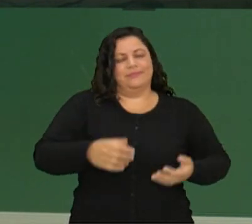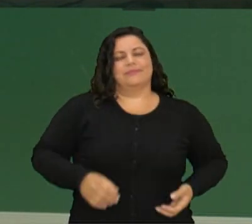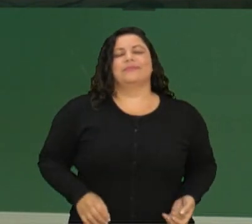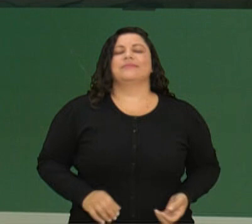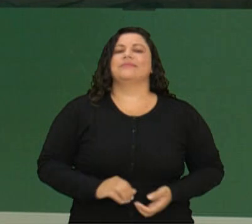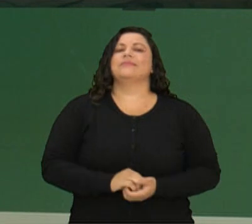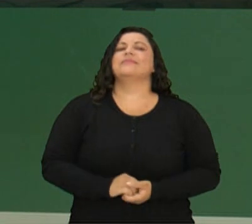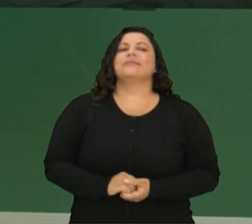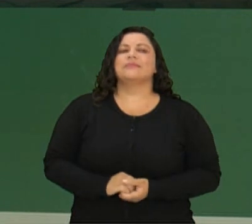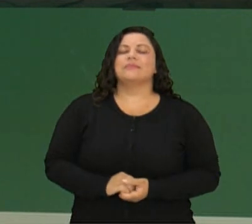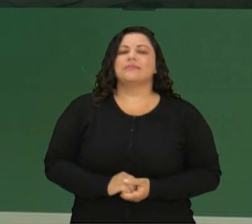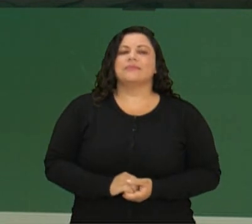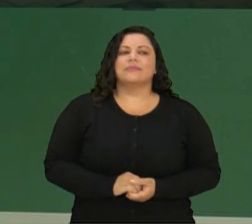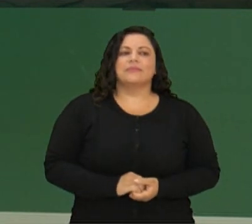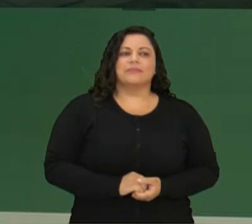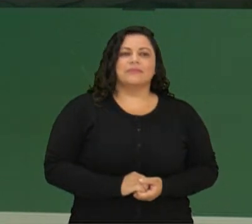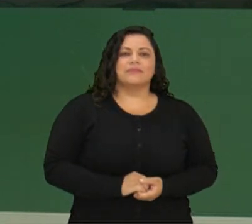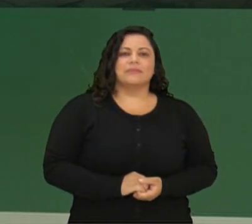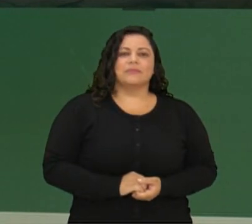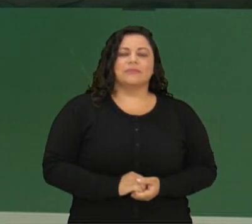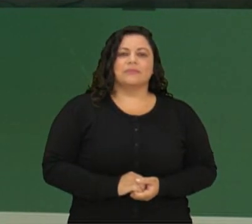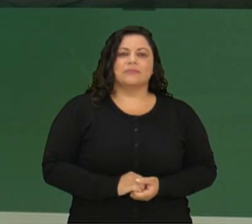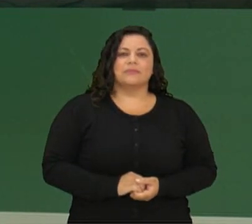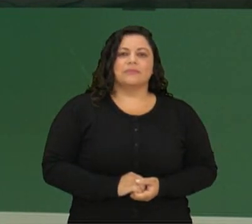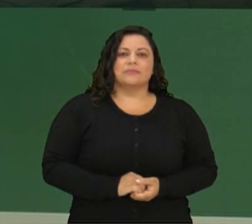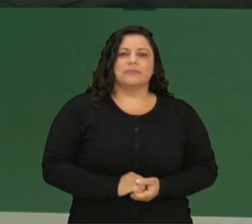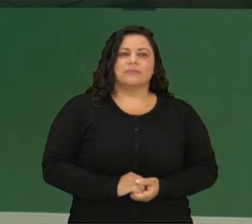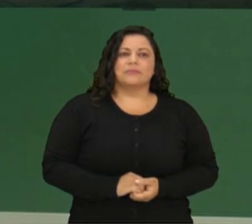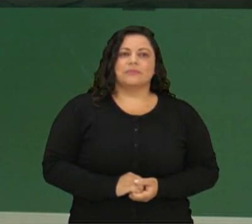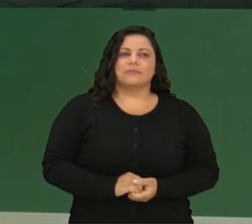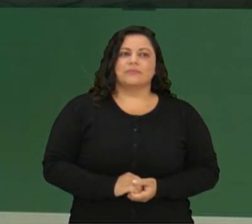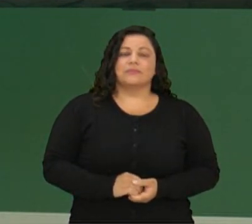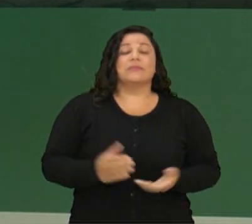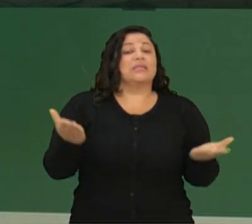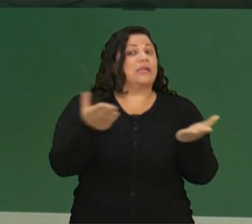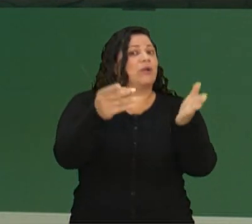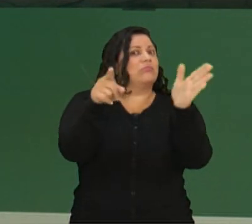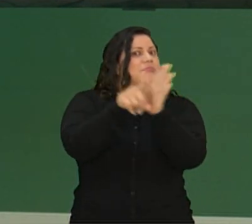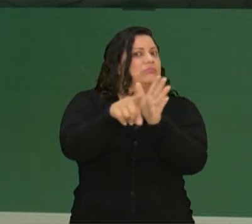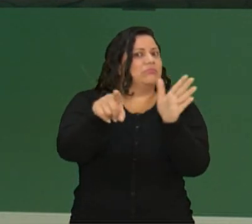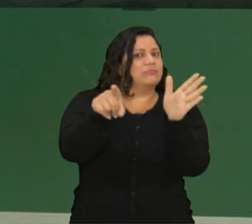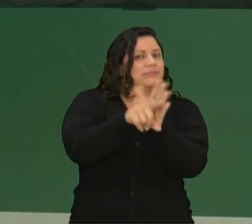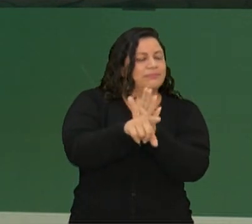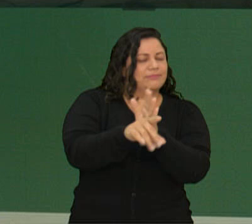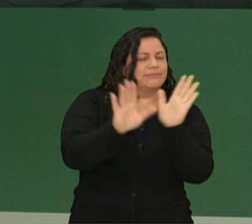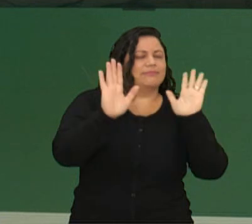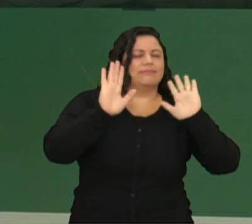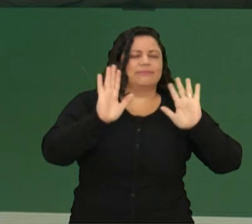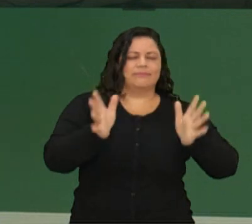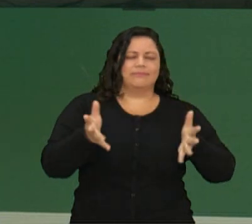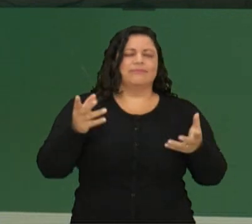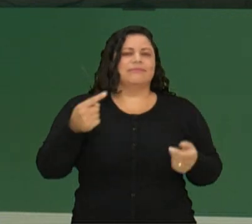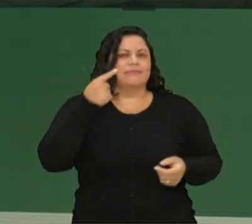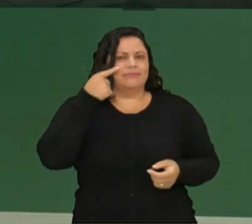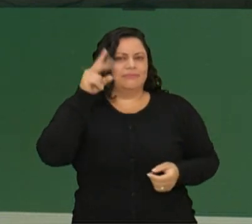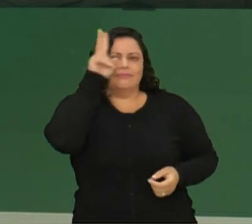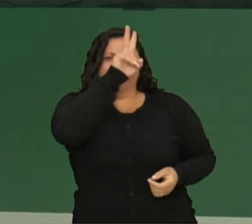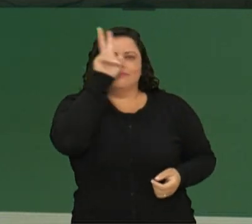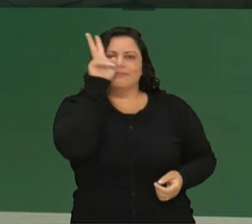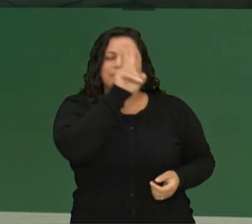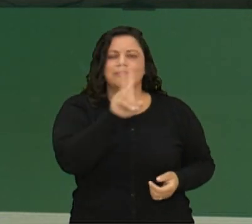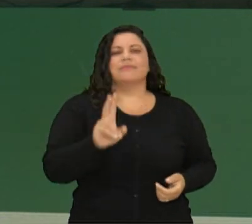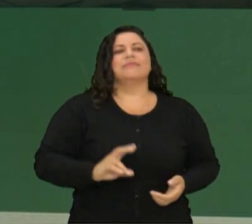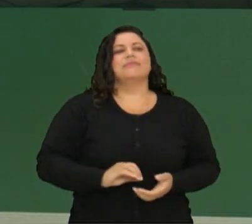certo? E aí, relembrando aqui, através de um quiz, que nós já trabalhamos isso, vamos ver se você lembra.